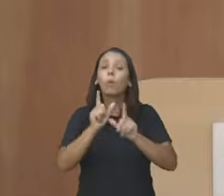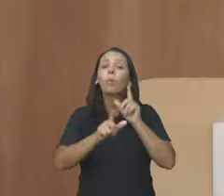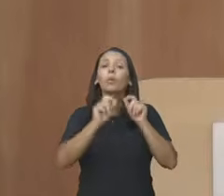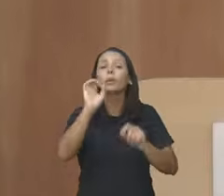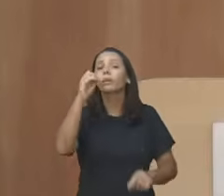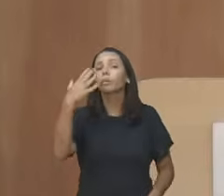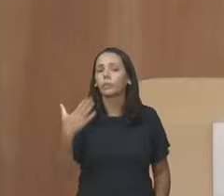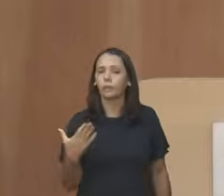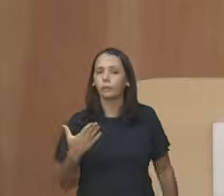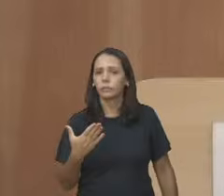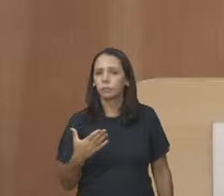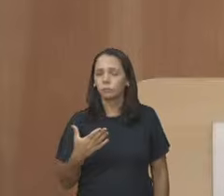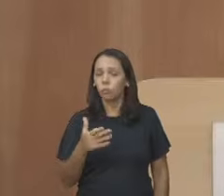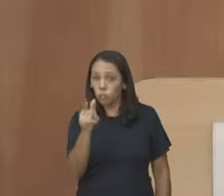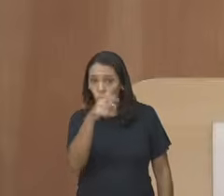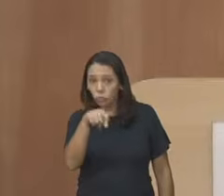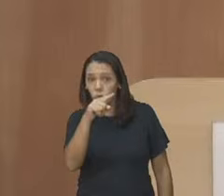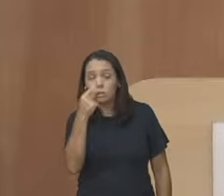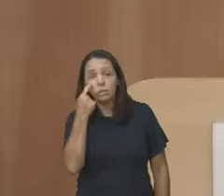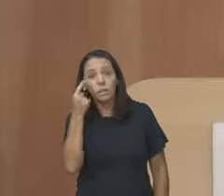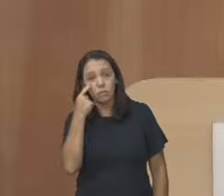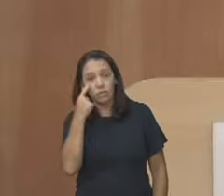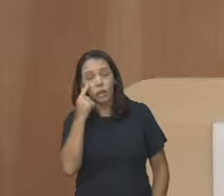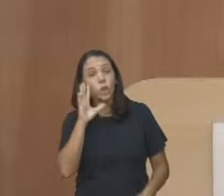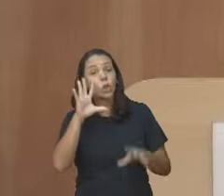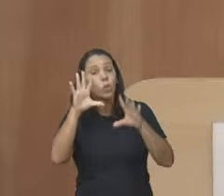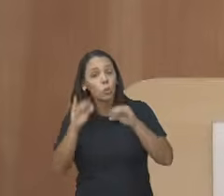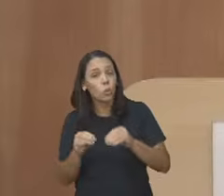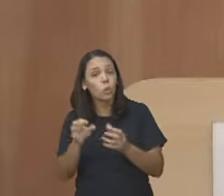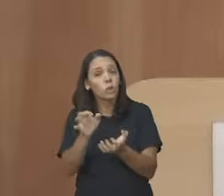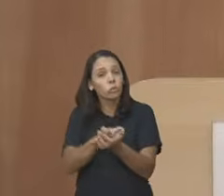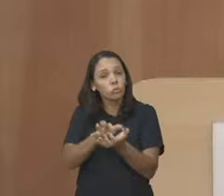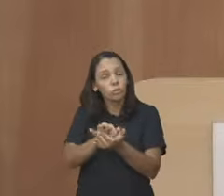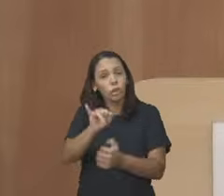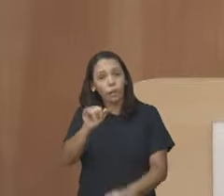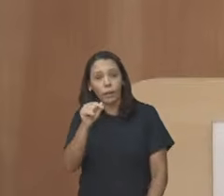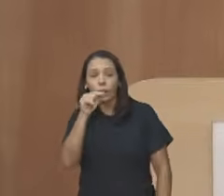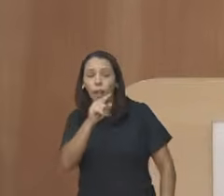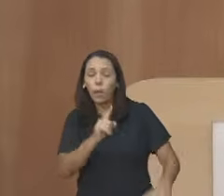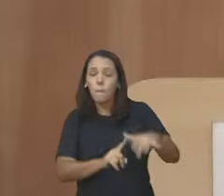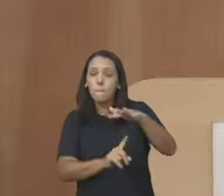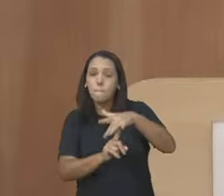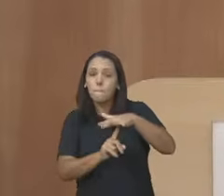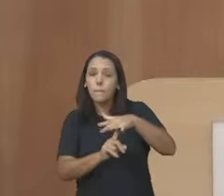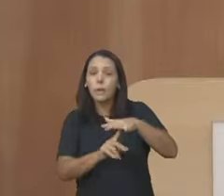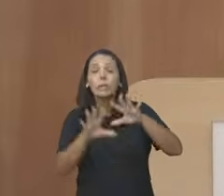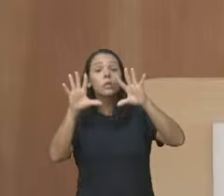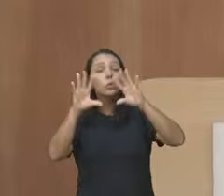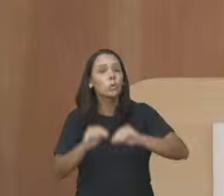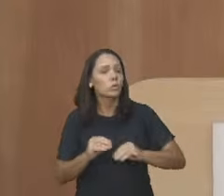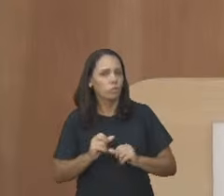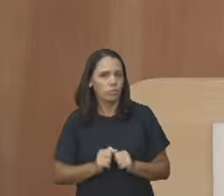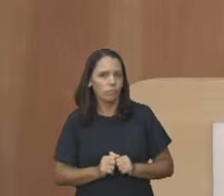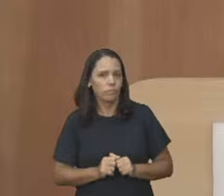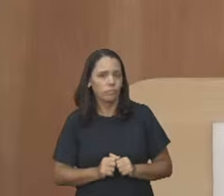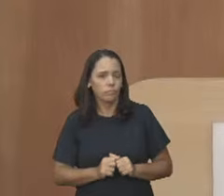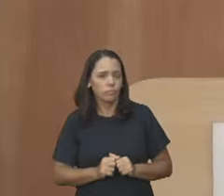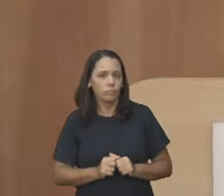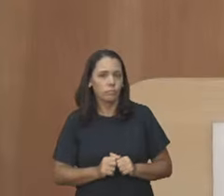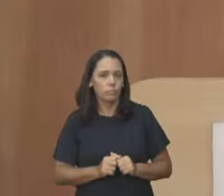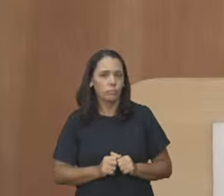mundo passa ali pela Siqueira Campos à noite, todo mundo sabe o estado em que se encontra a cidade, e uma coisa não está apartada da